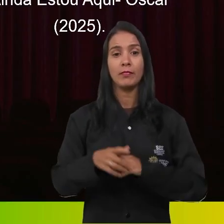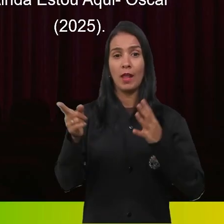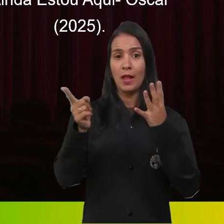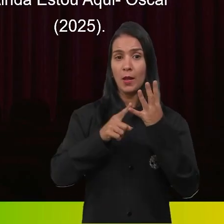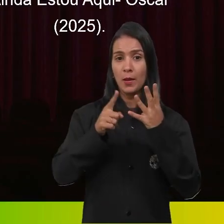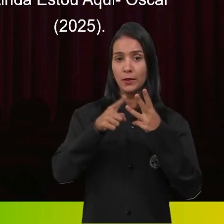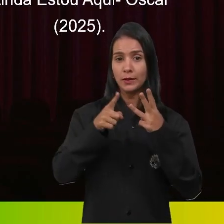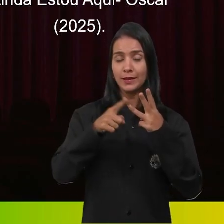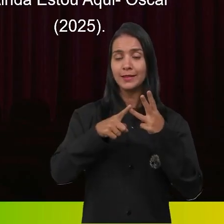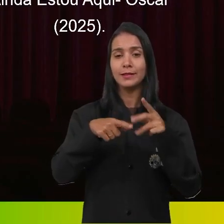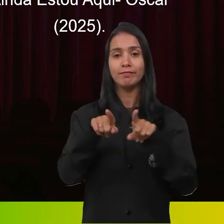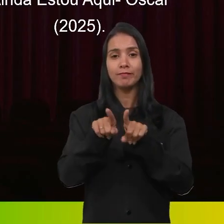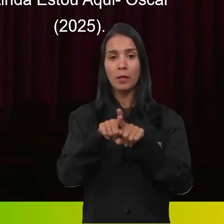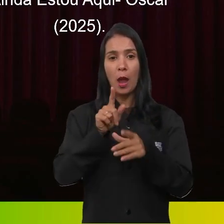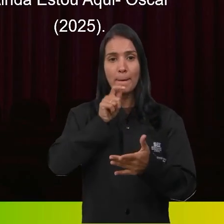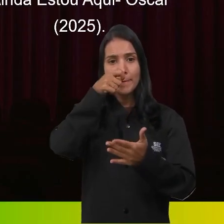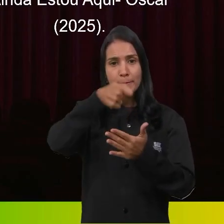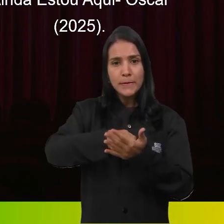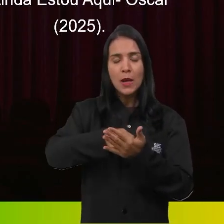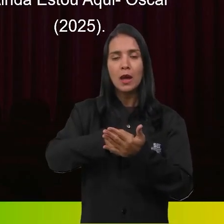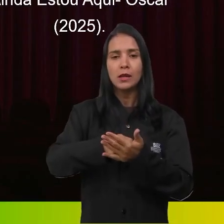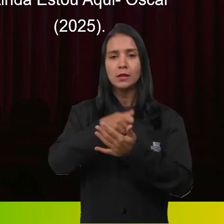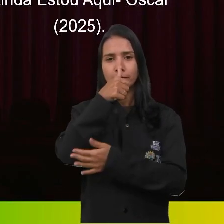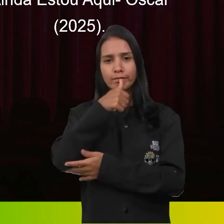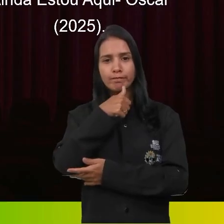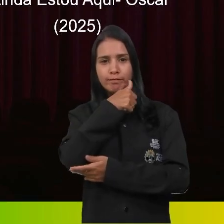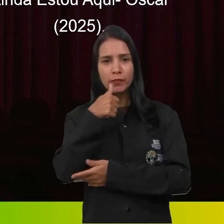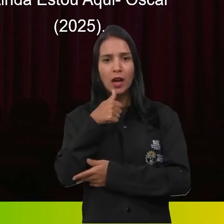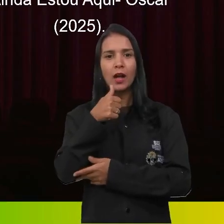também foi Palma de Ouro em